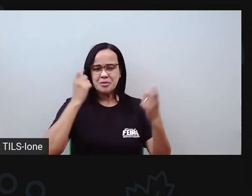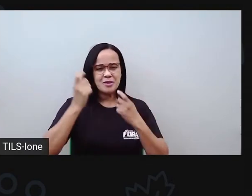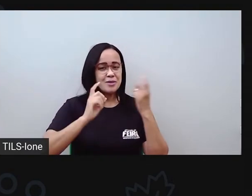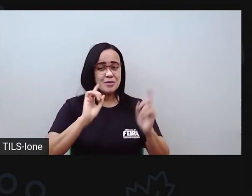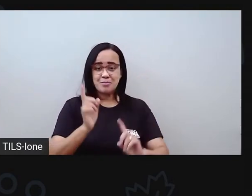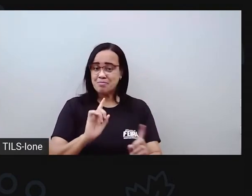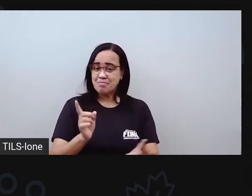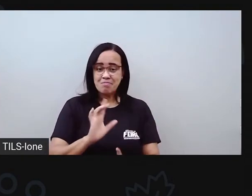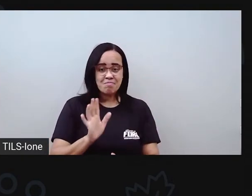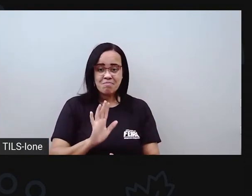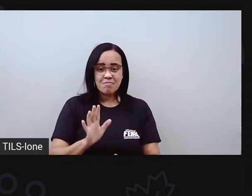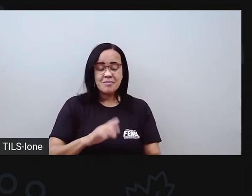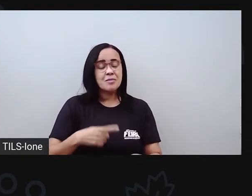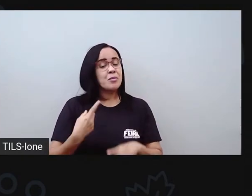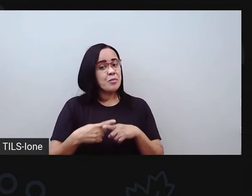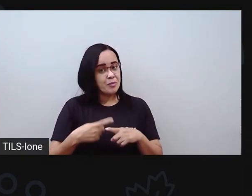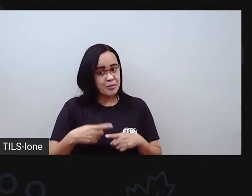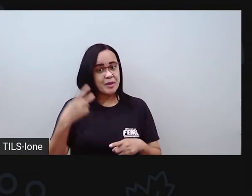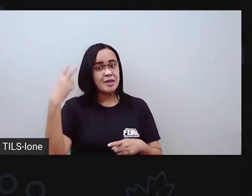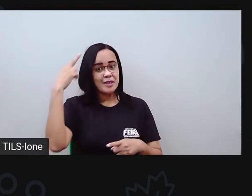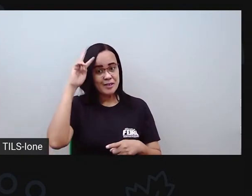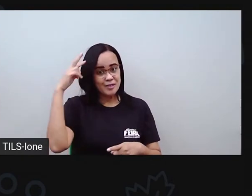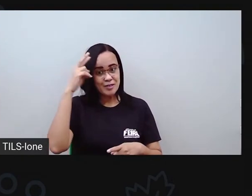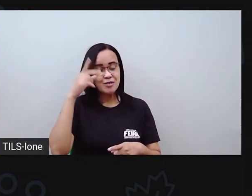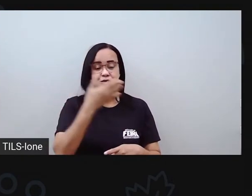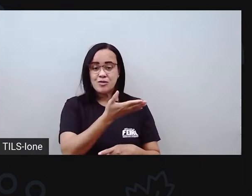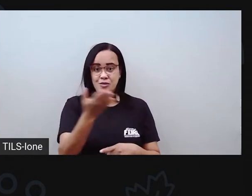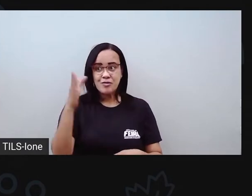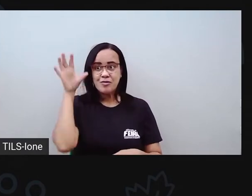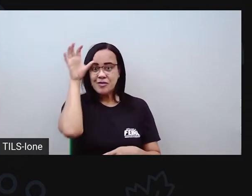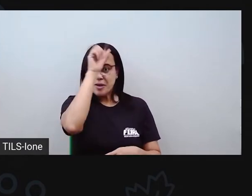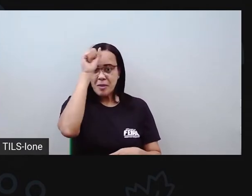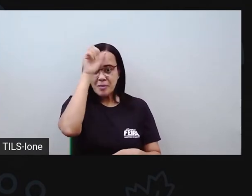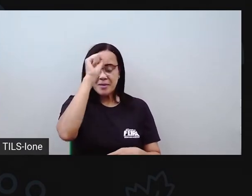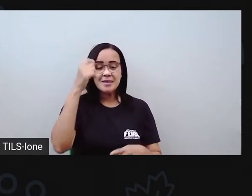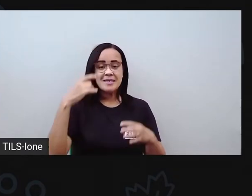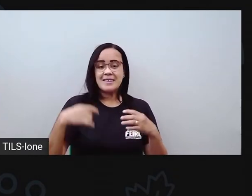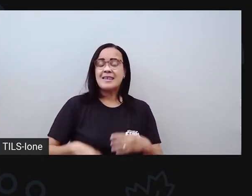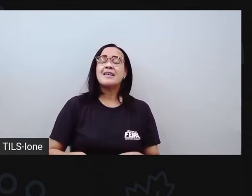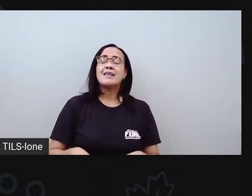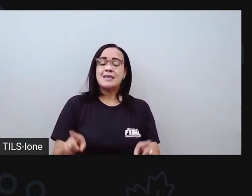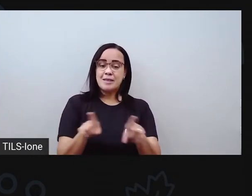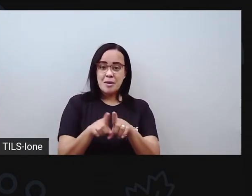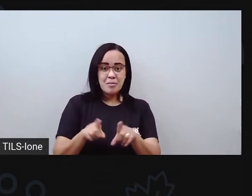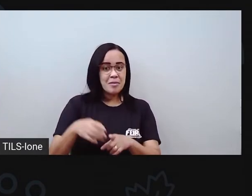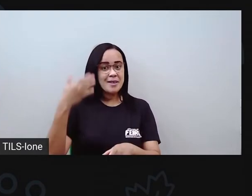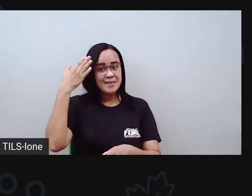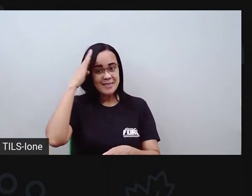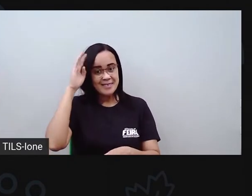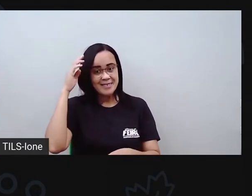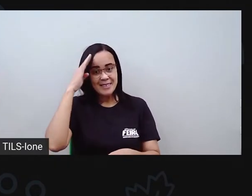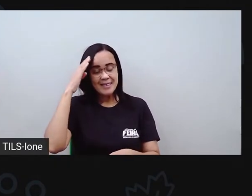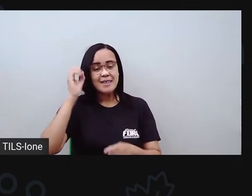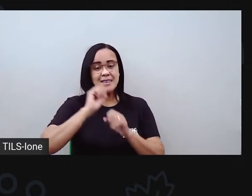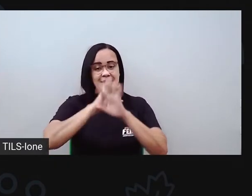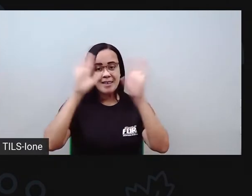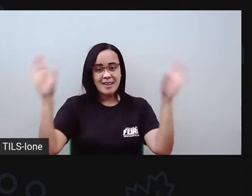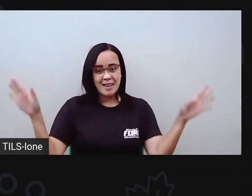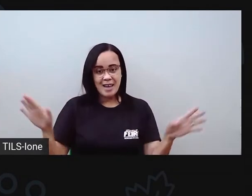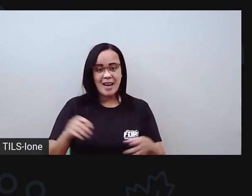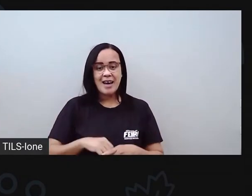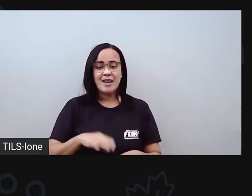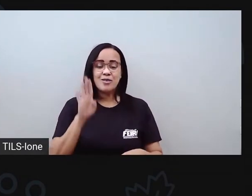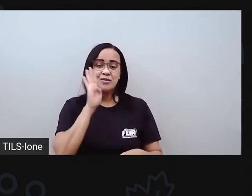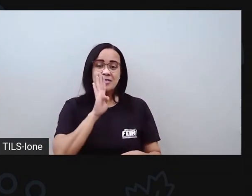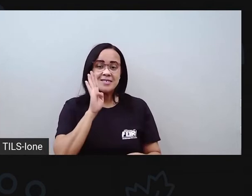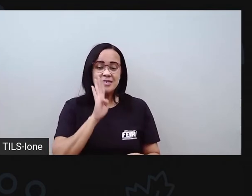história todinha. Tintim por tintim. E é uma história super divertida, cheia de mistérios.